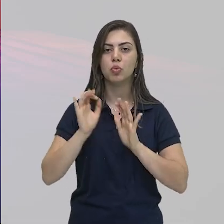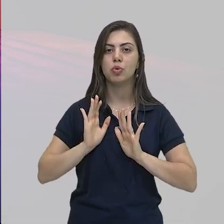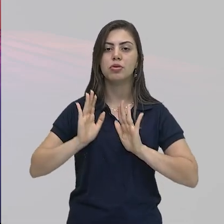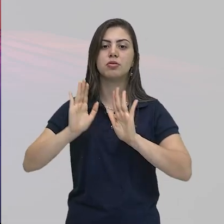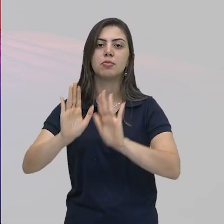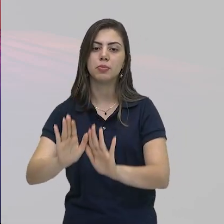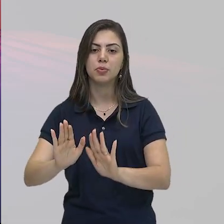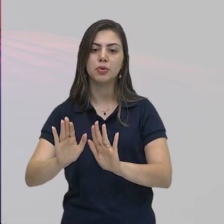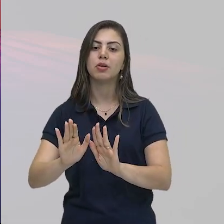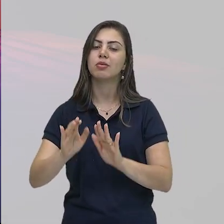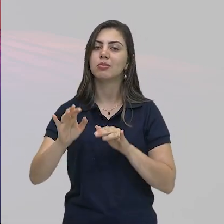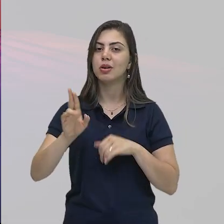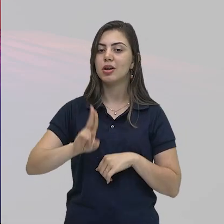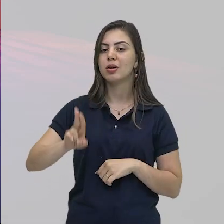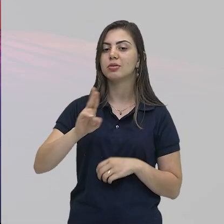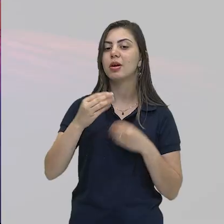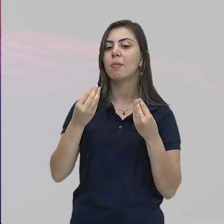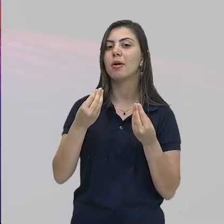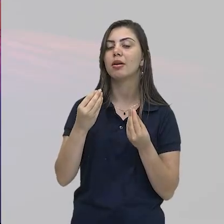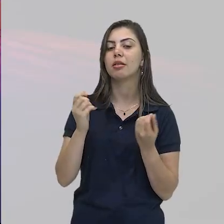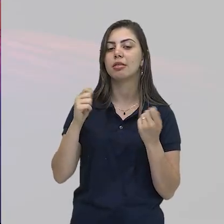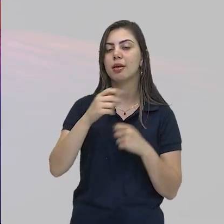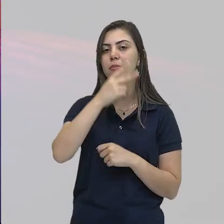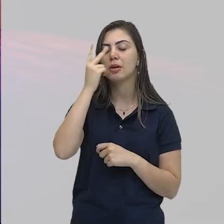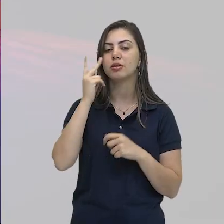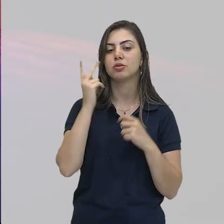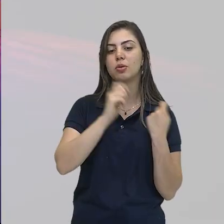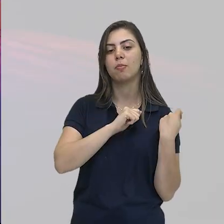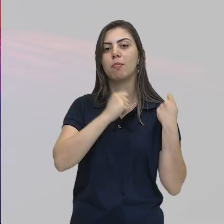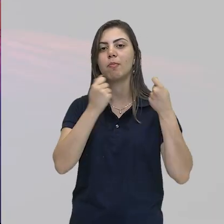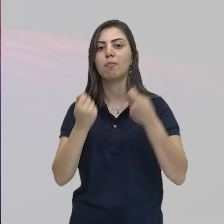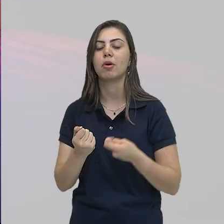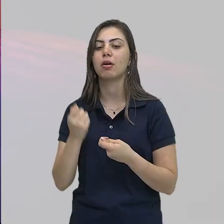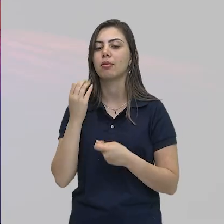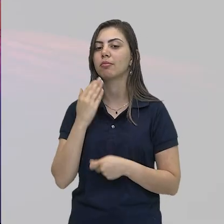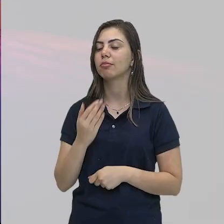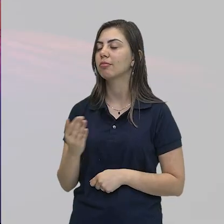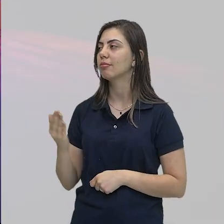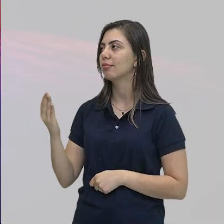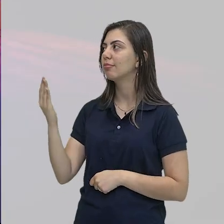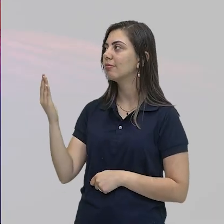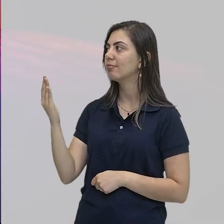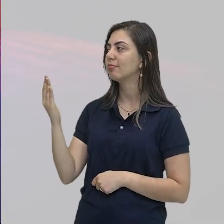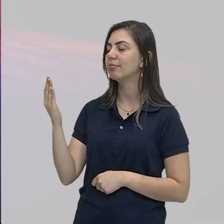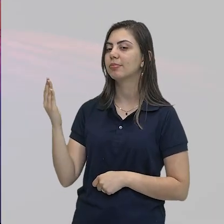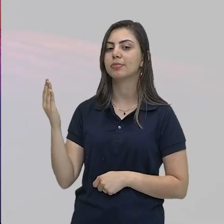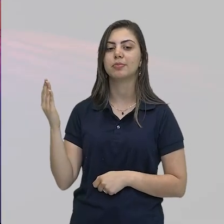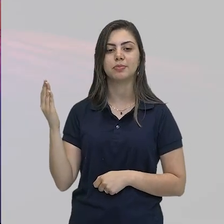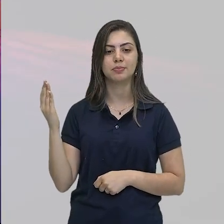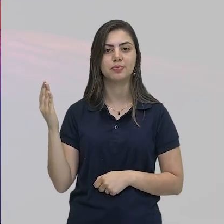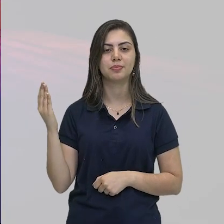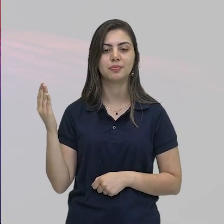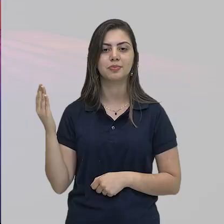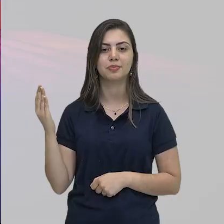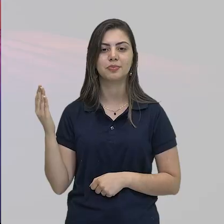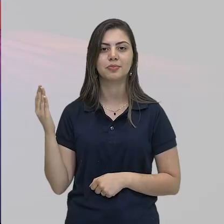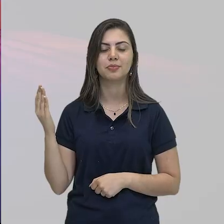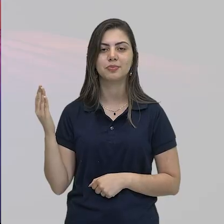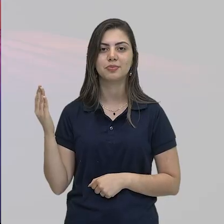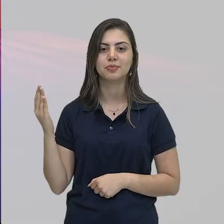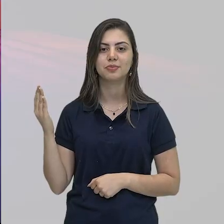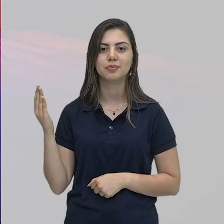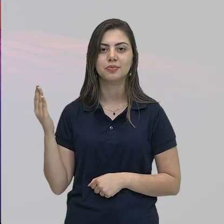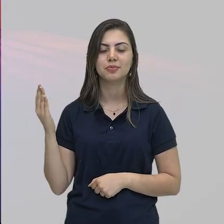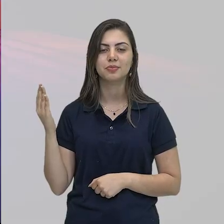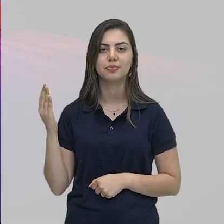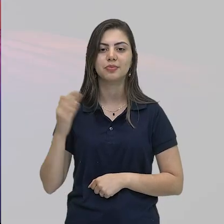empurrões são empregados para desestabilizar o adversário e jogá-lo no chão, como vocês estão vendo aí no